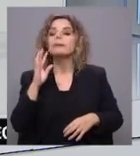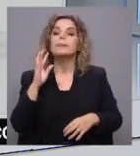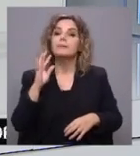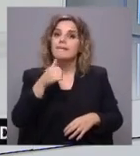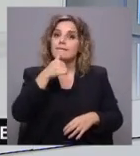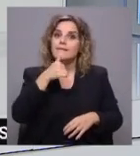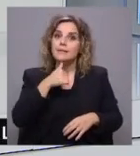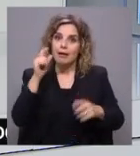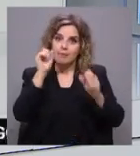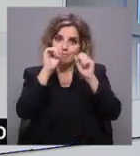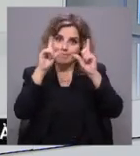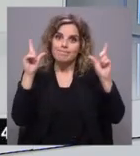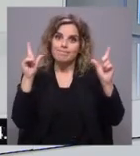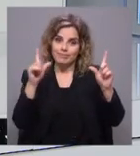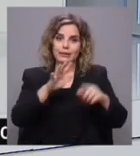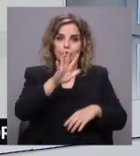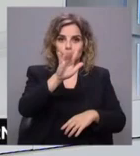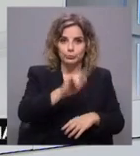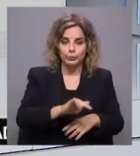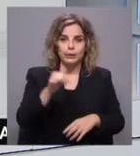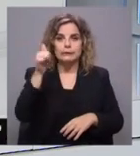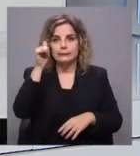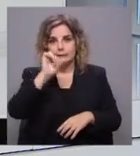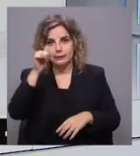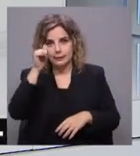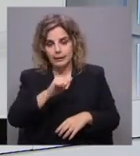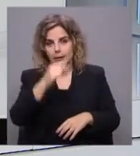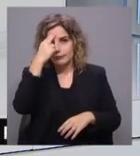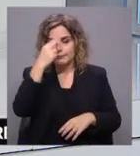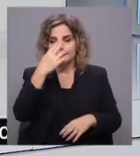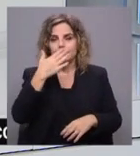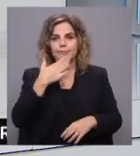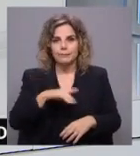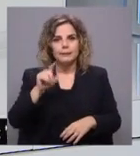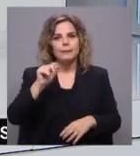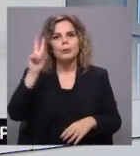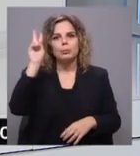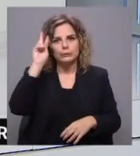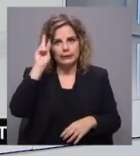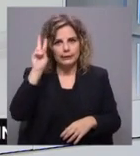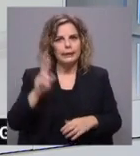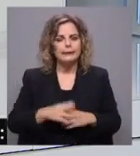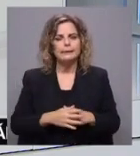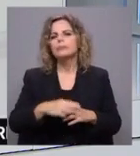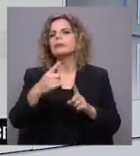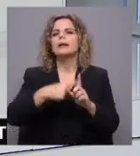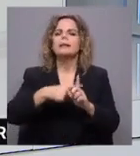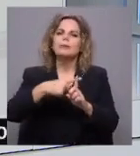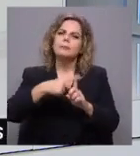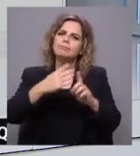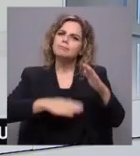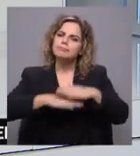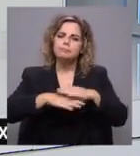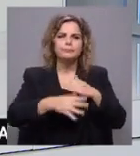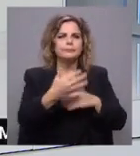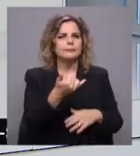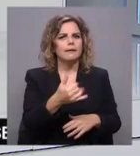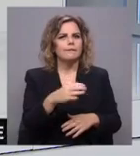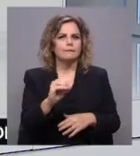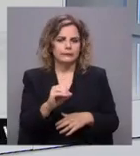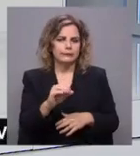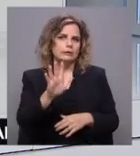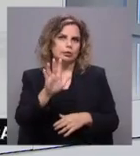distrito de Lisboa, Santarém, Castelo Branco e Porto Alegre. A temperatura máxima a atingir 20 graus